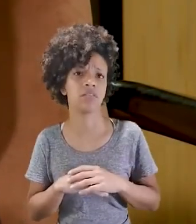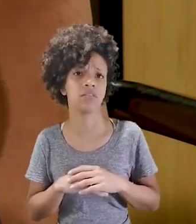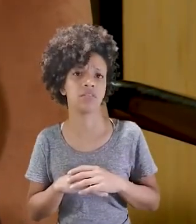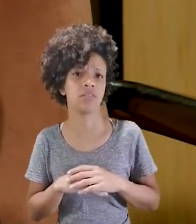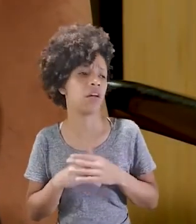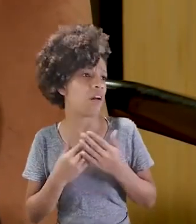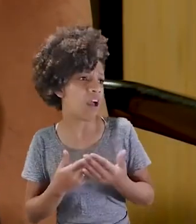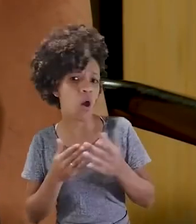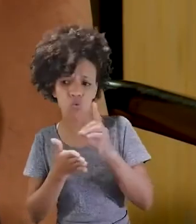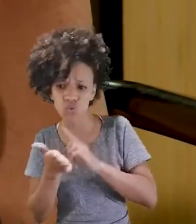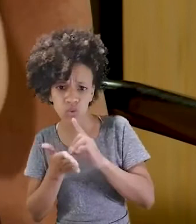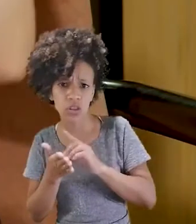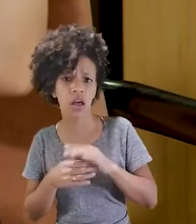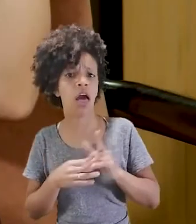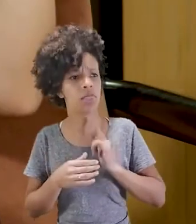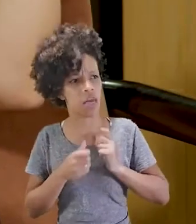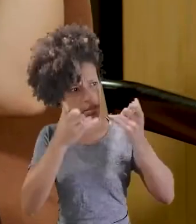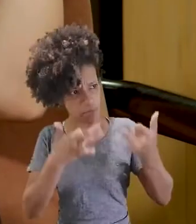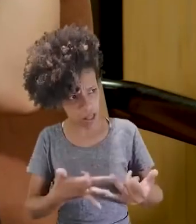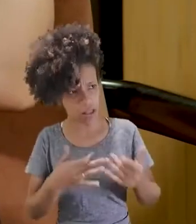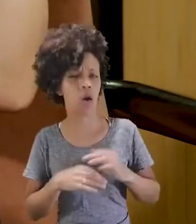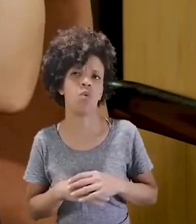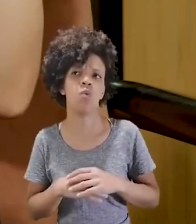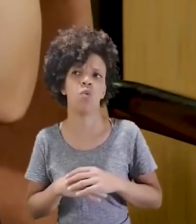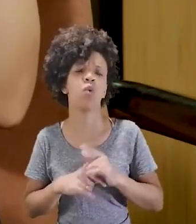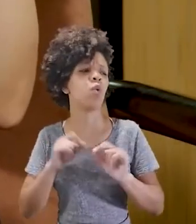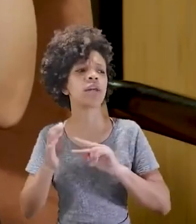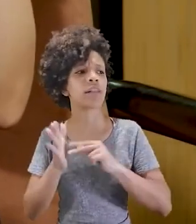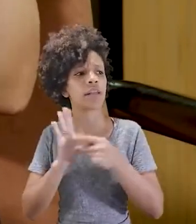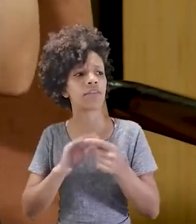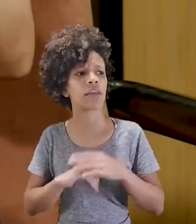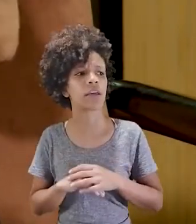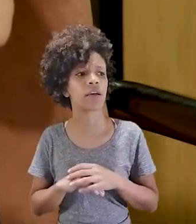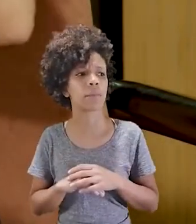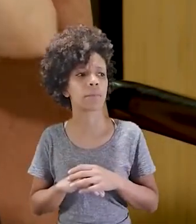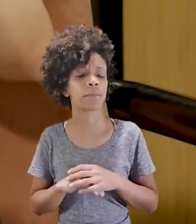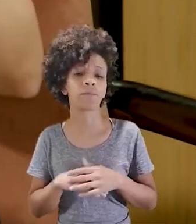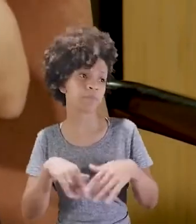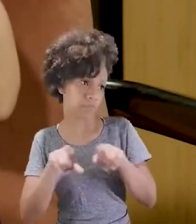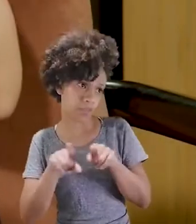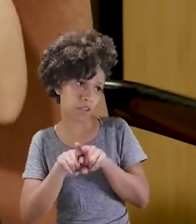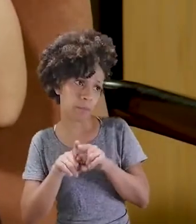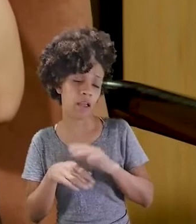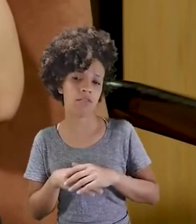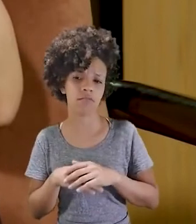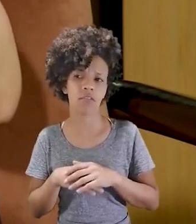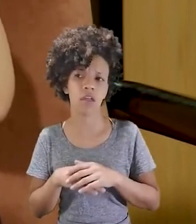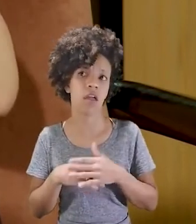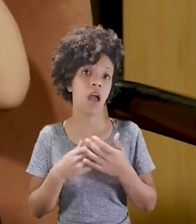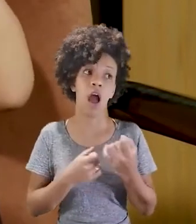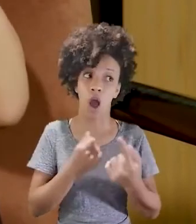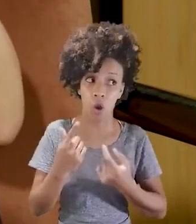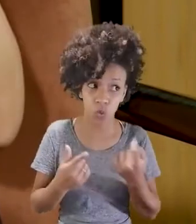é ele é como se fosse um dicionário até alguns termos até a explicação do que aquilo significa e também tem as